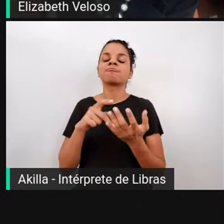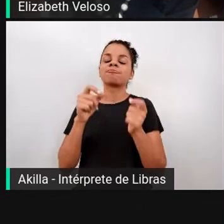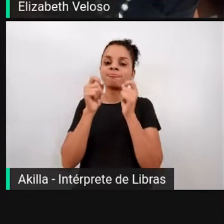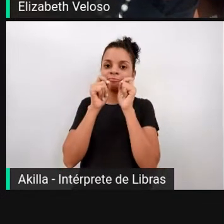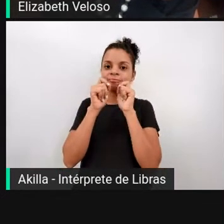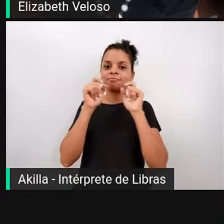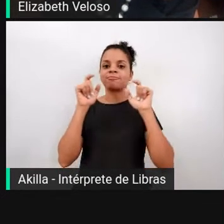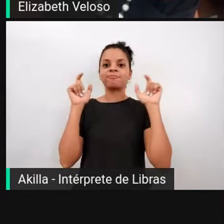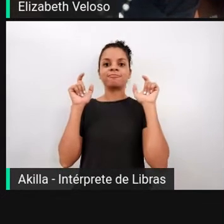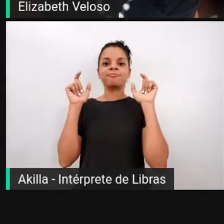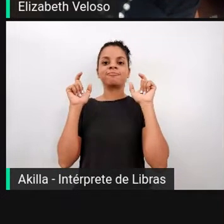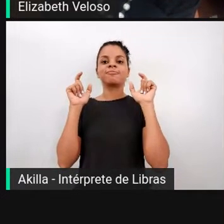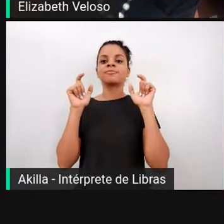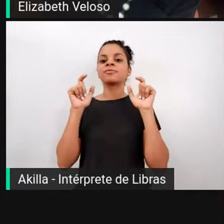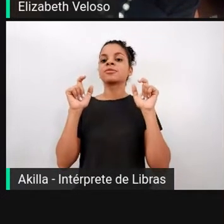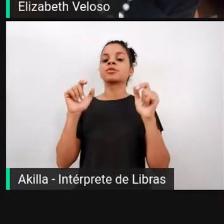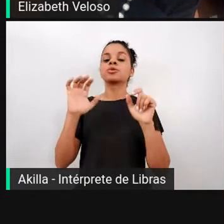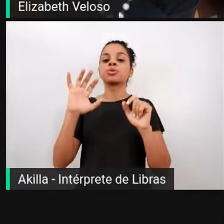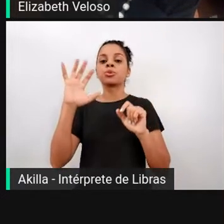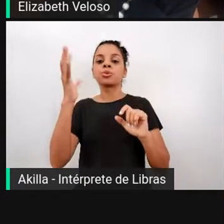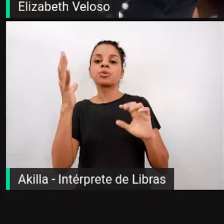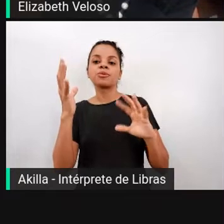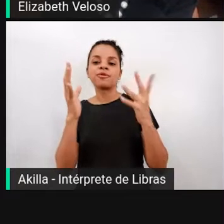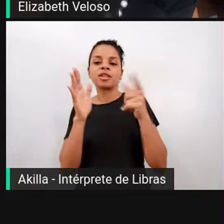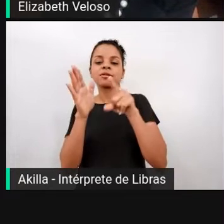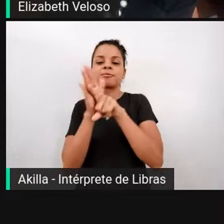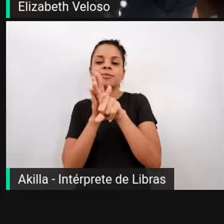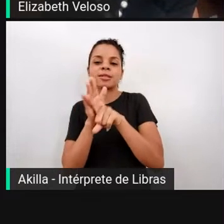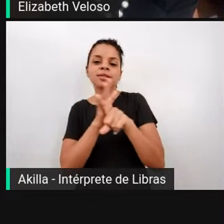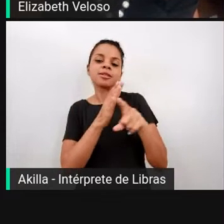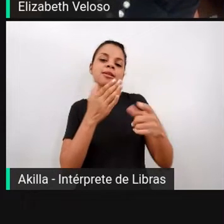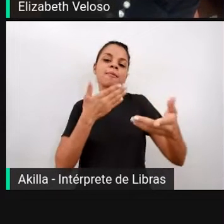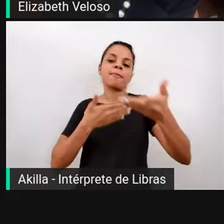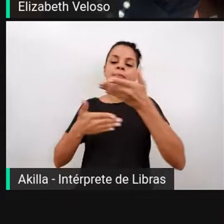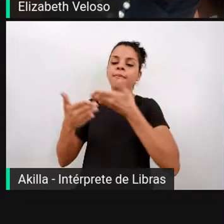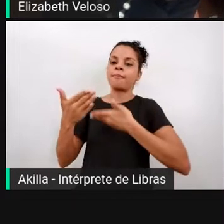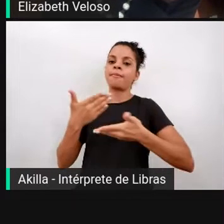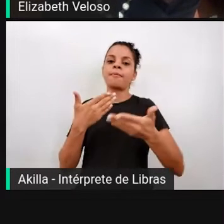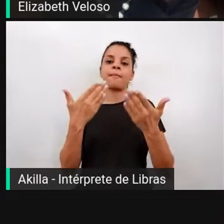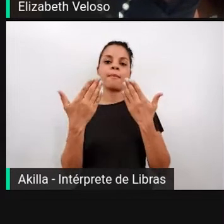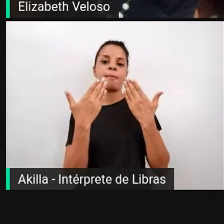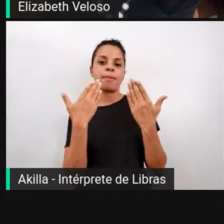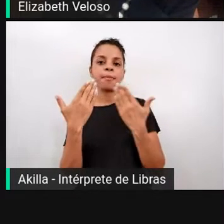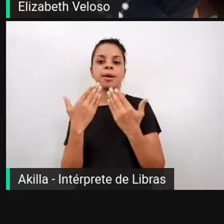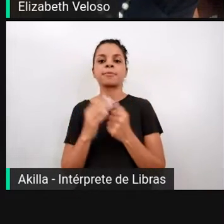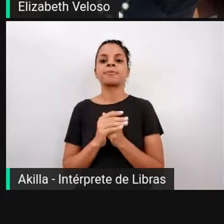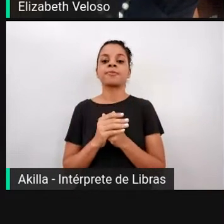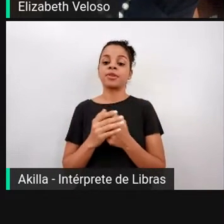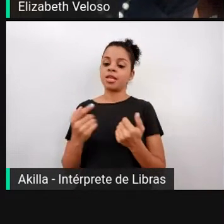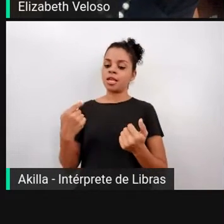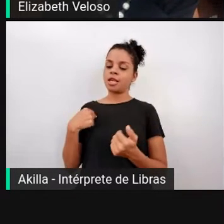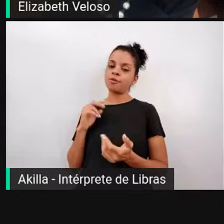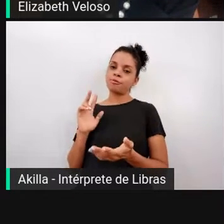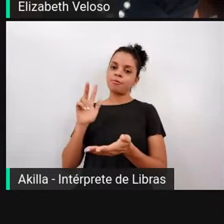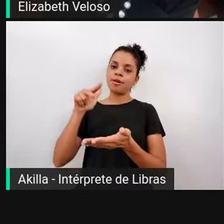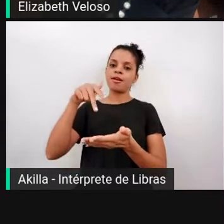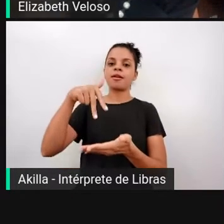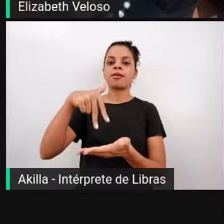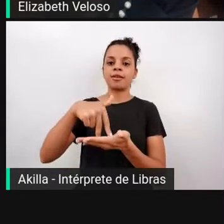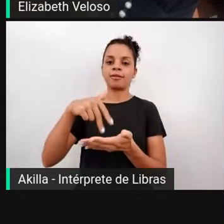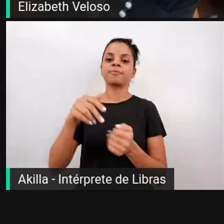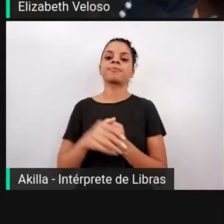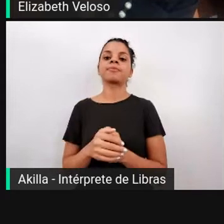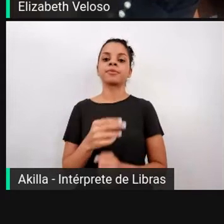de eventos, a quantidade de pesquisas, de debates, e eu estou aqui oferecendo a minha contribuição. Queria me apresentar primeiramente.